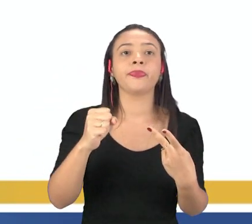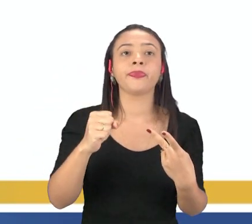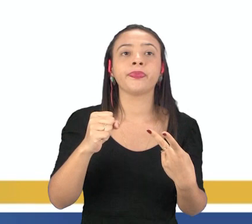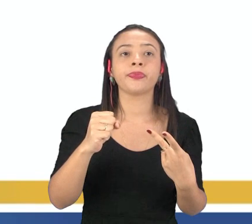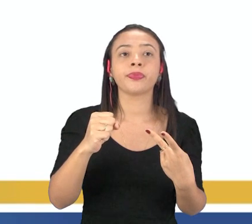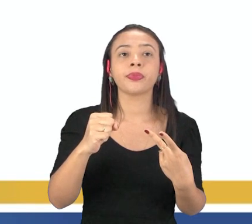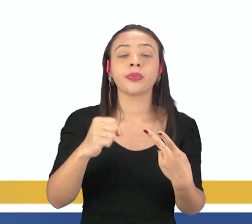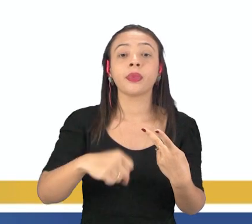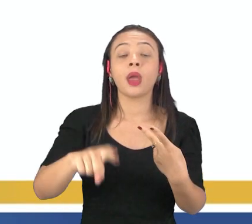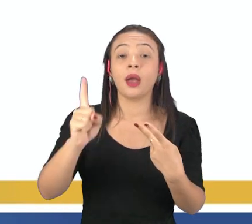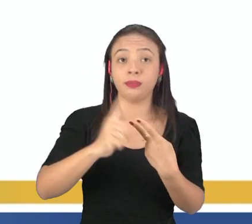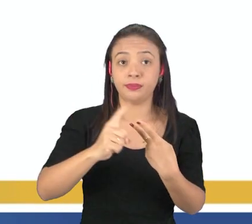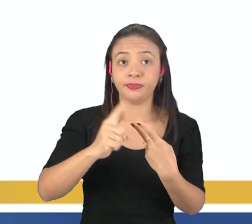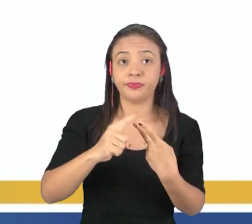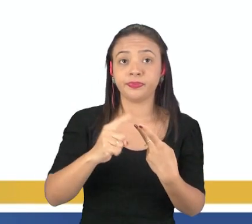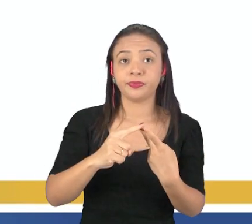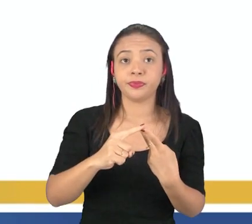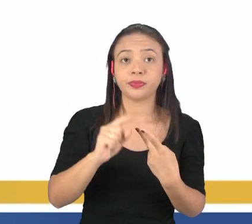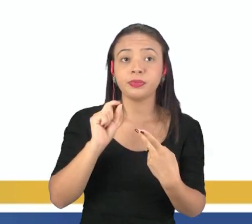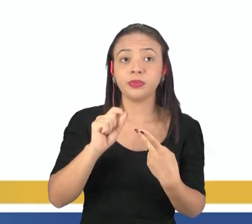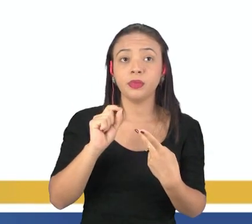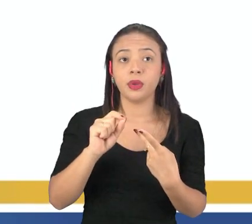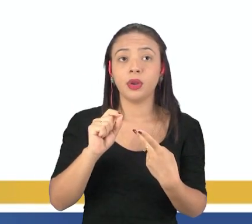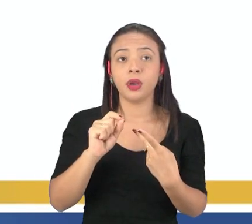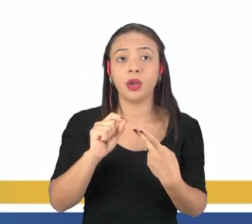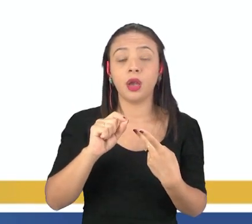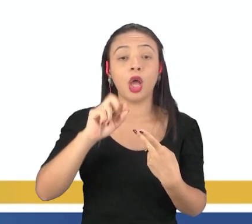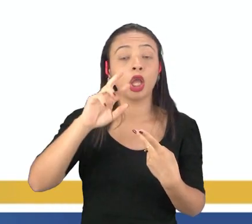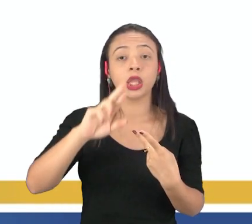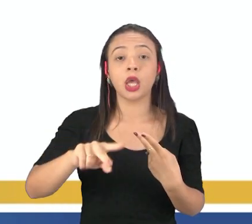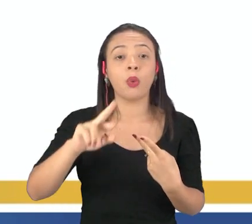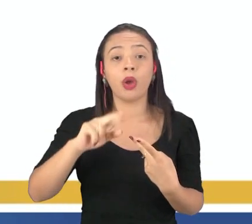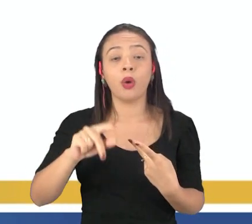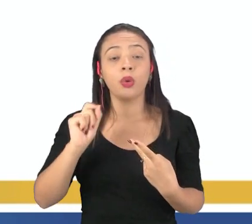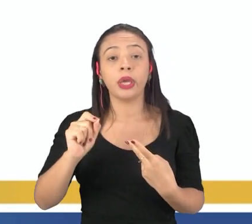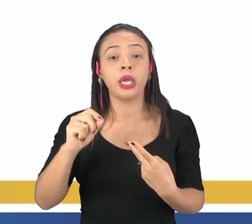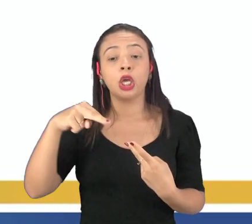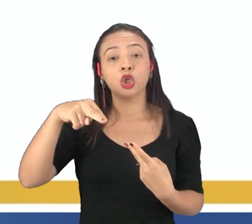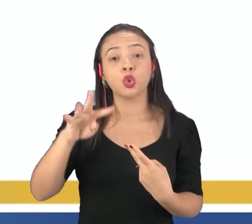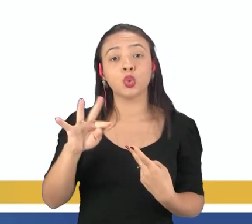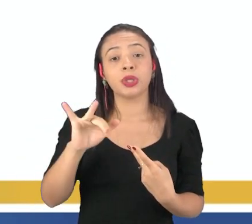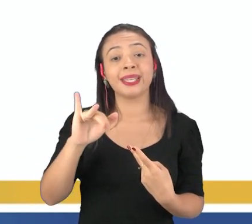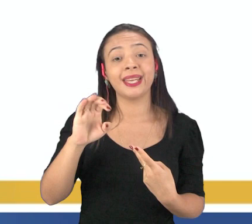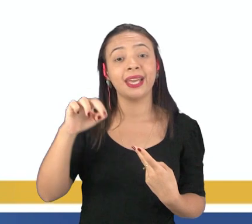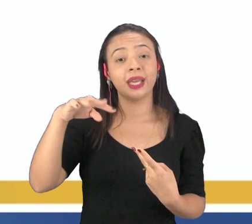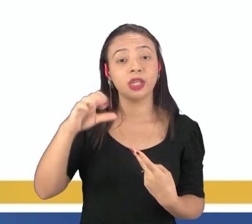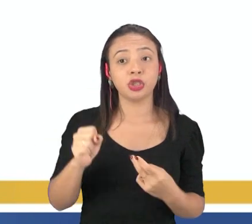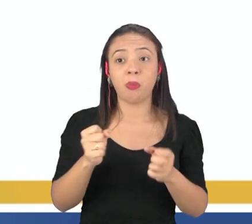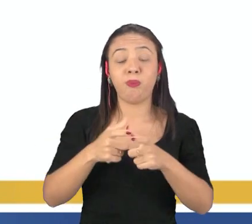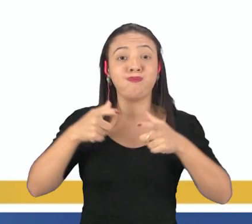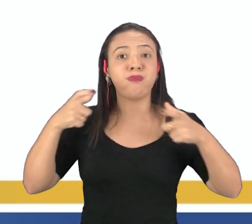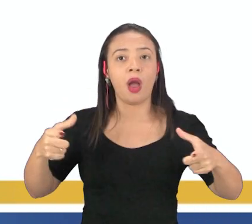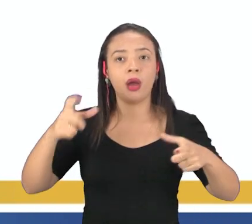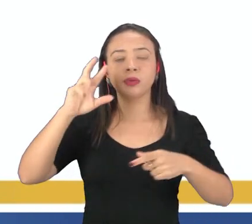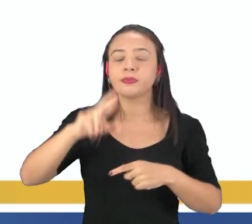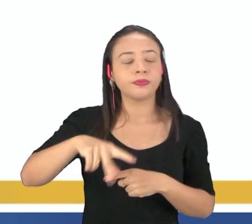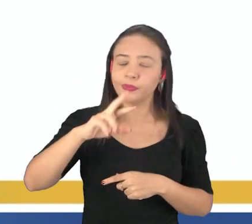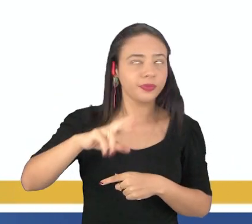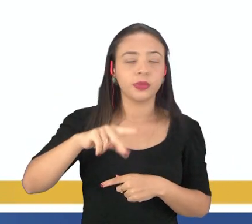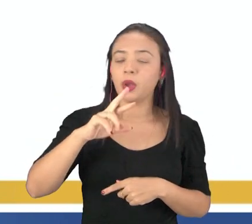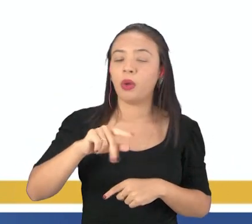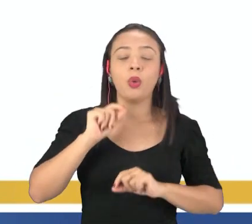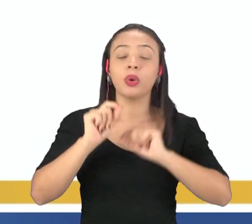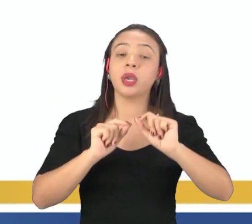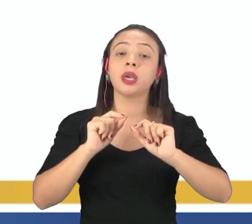a distinção entre eles? Quando eu falo de macronutrientes, não significa que são nutrientes maiores e que micro seriam